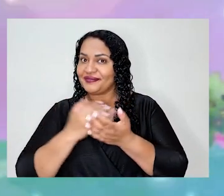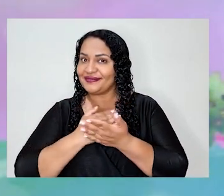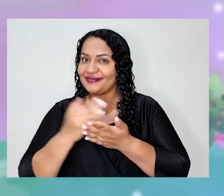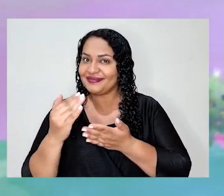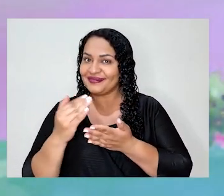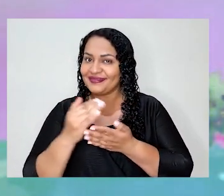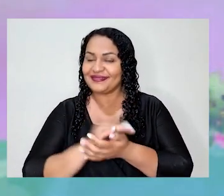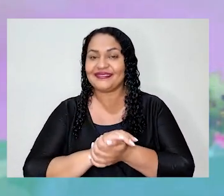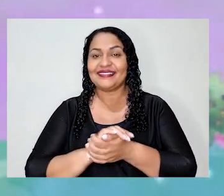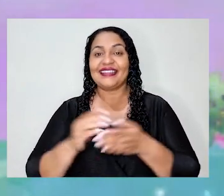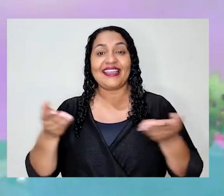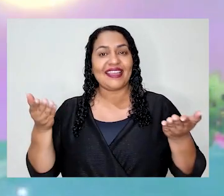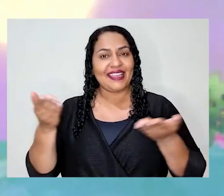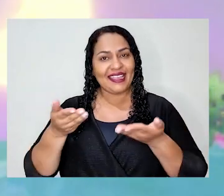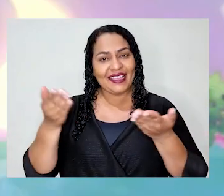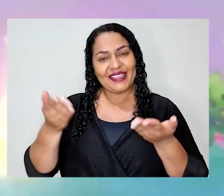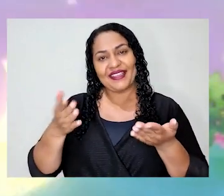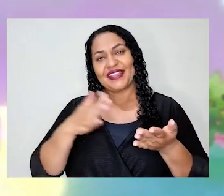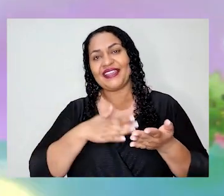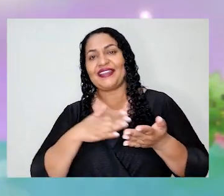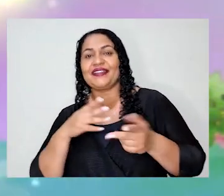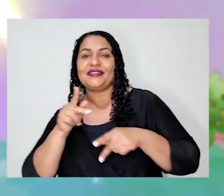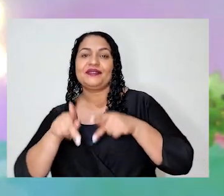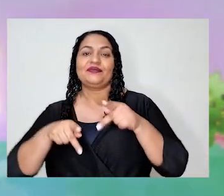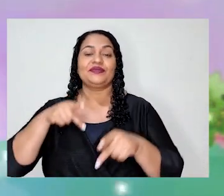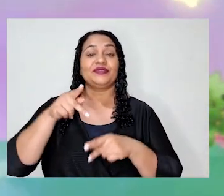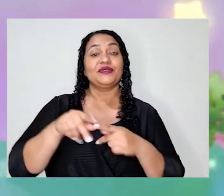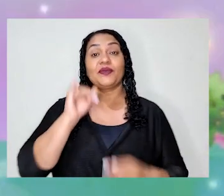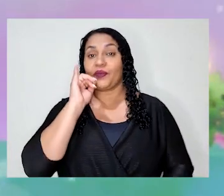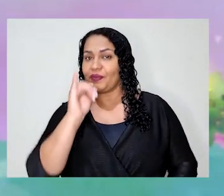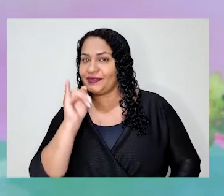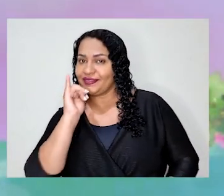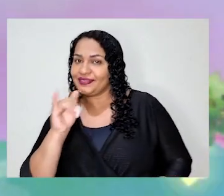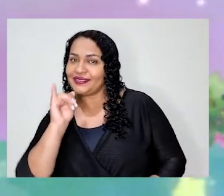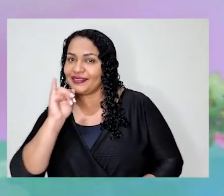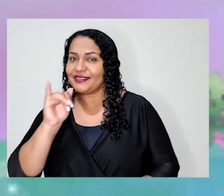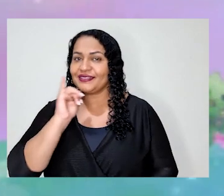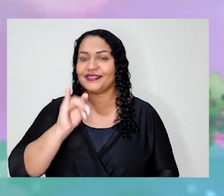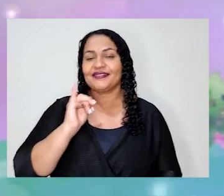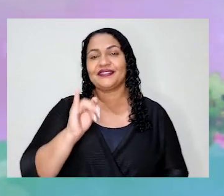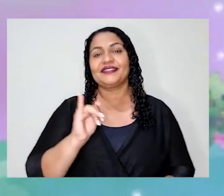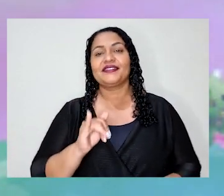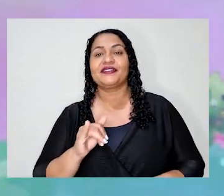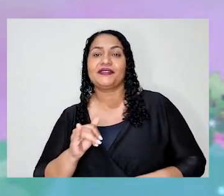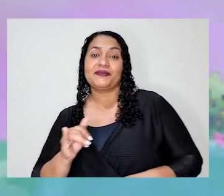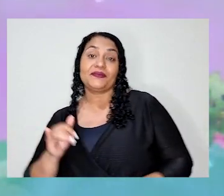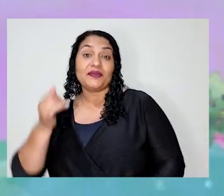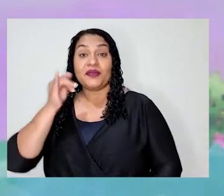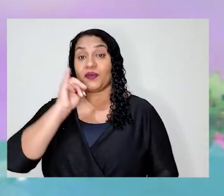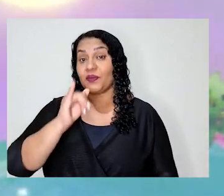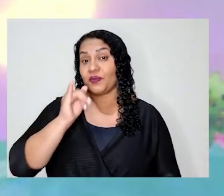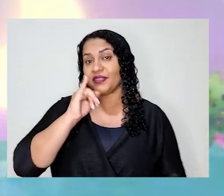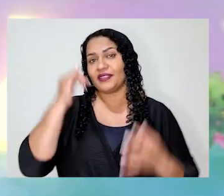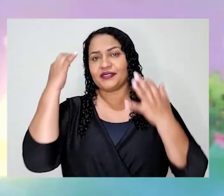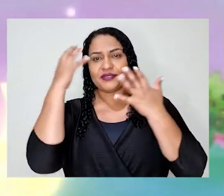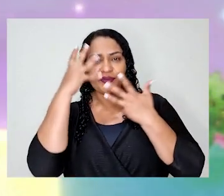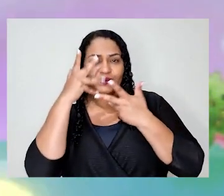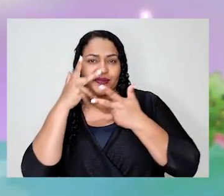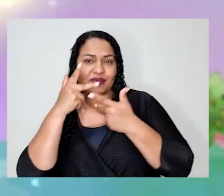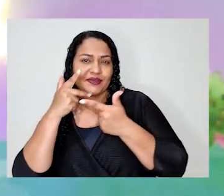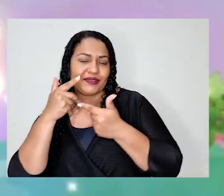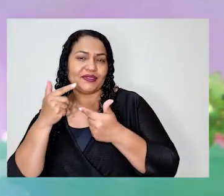lá? Agora, minha gente, uma história eu vou contar. Uma história